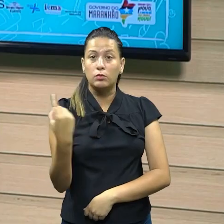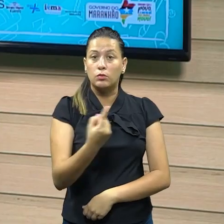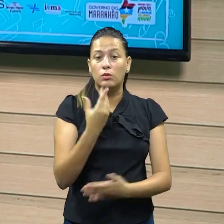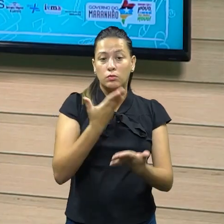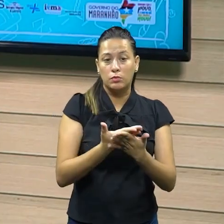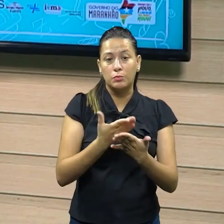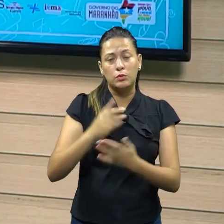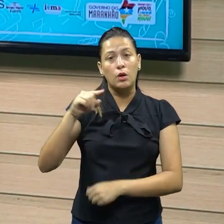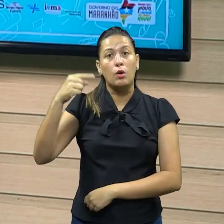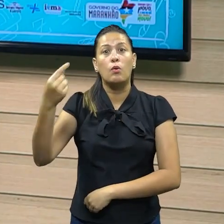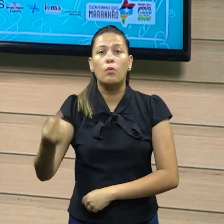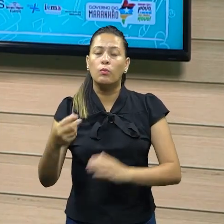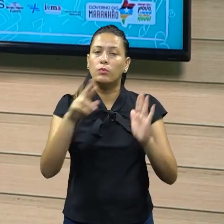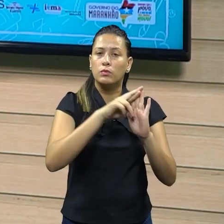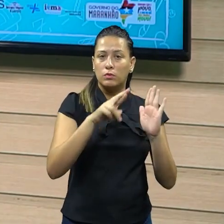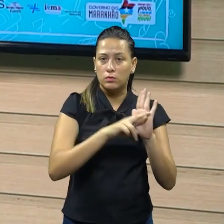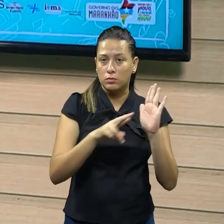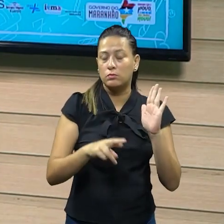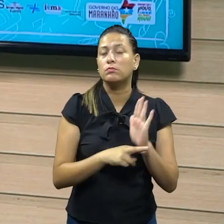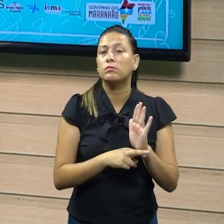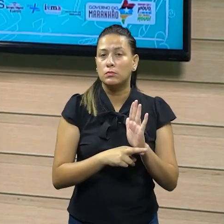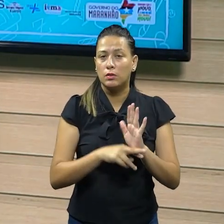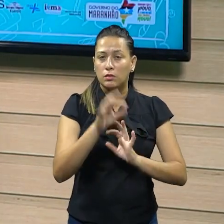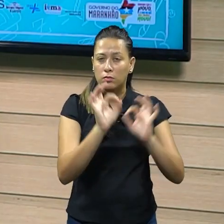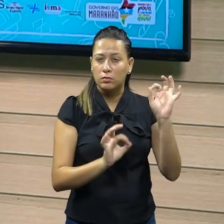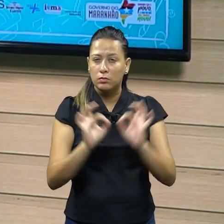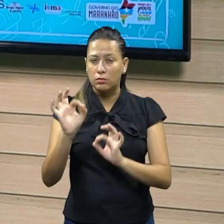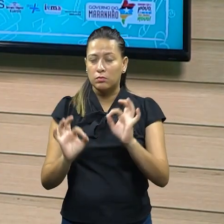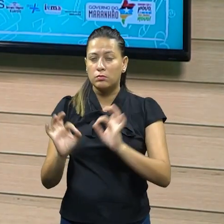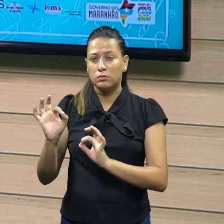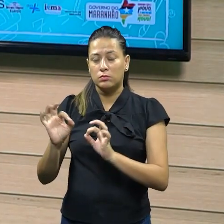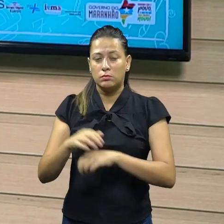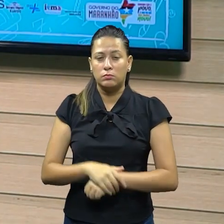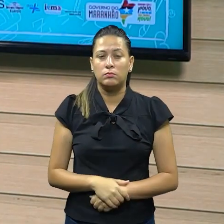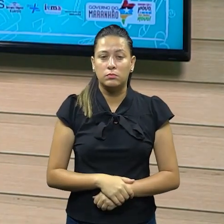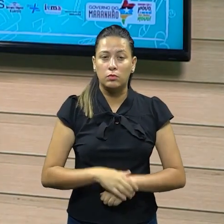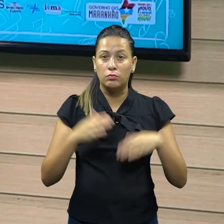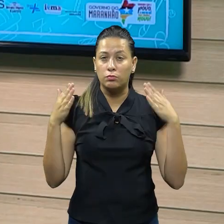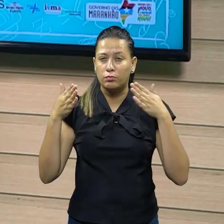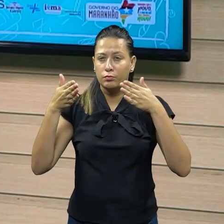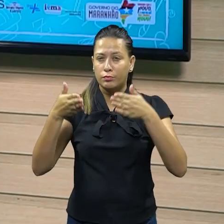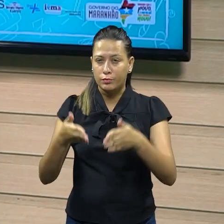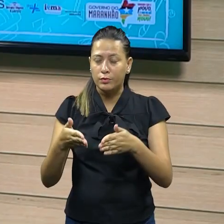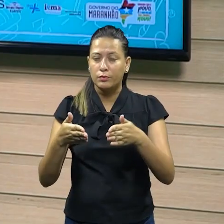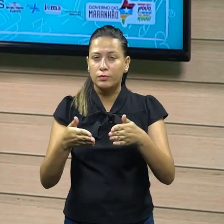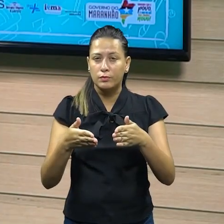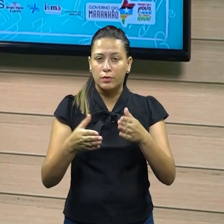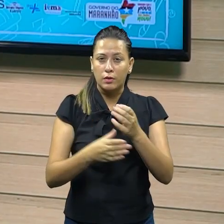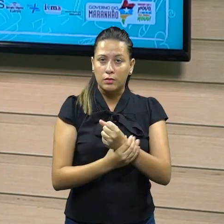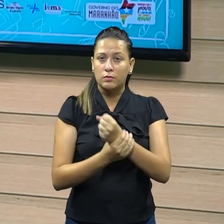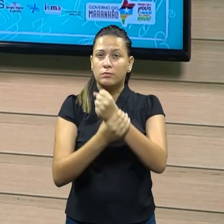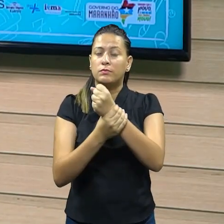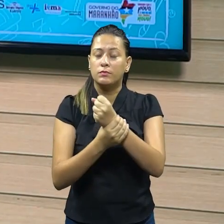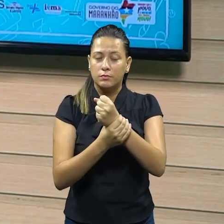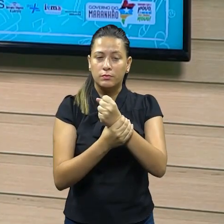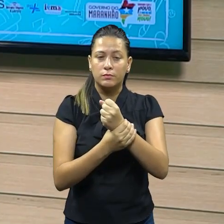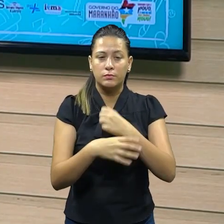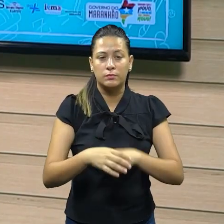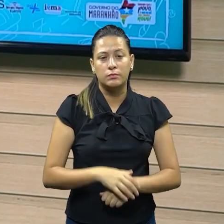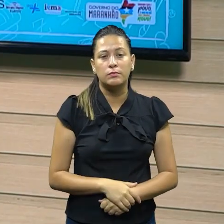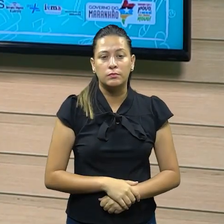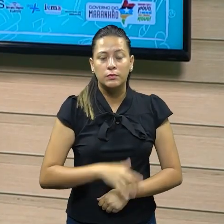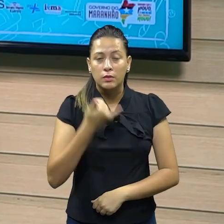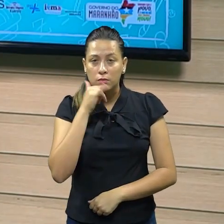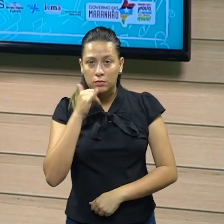estudar outras normas regulamentadoras direcionadas justamente para a de segurança em instalações elétricas, seja